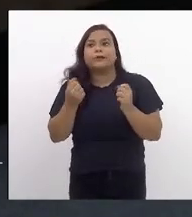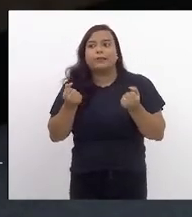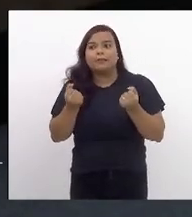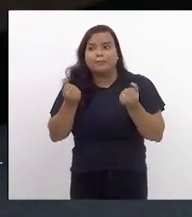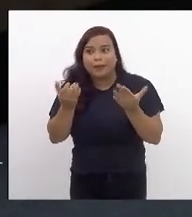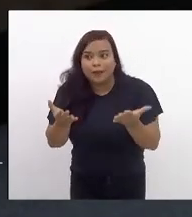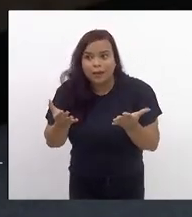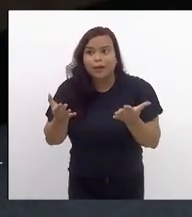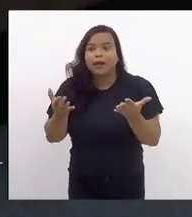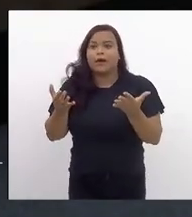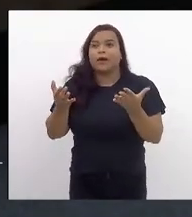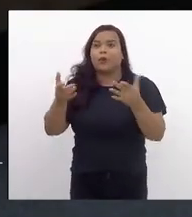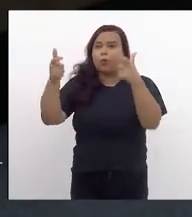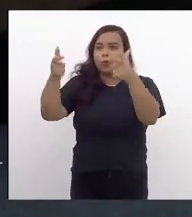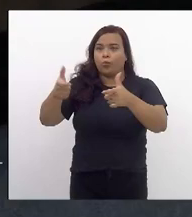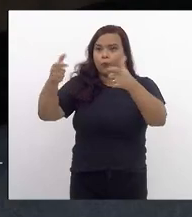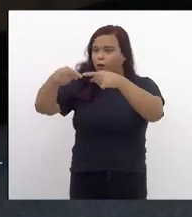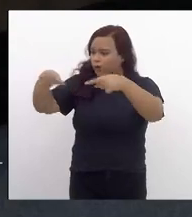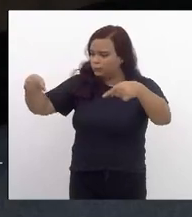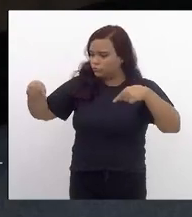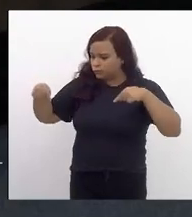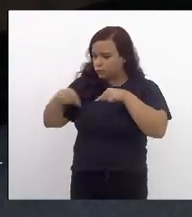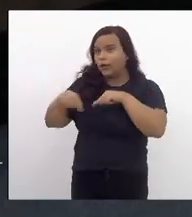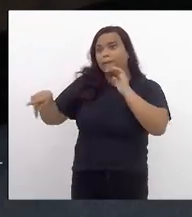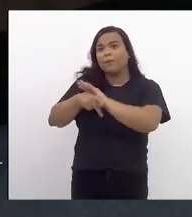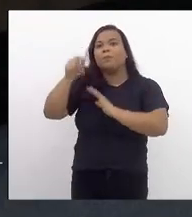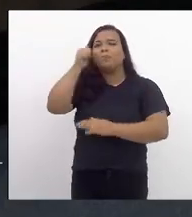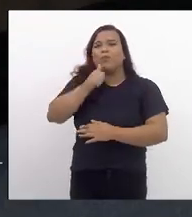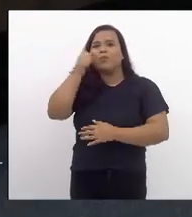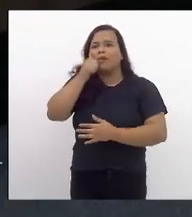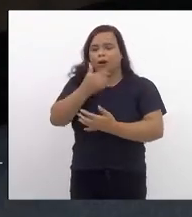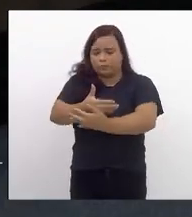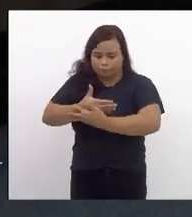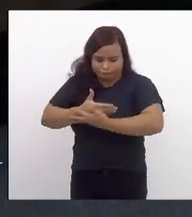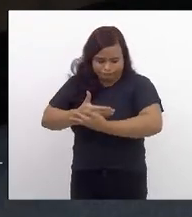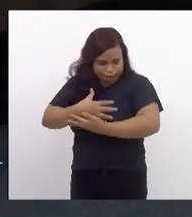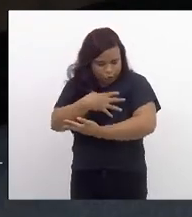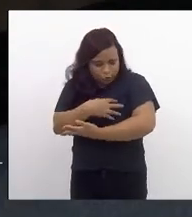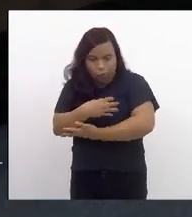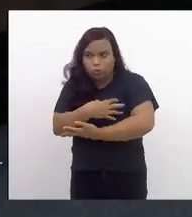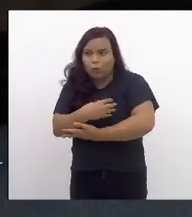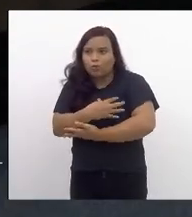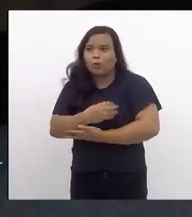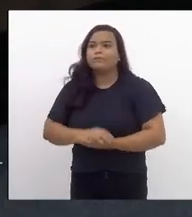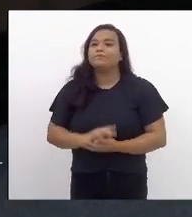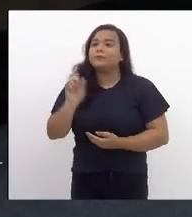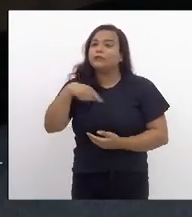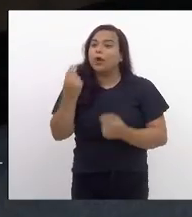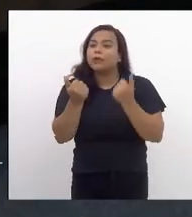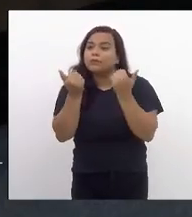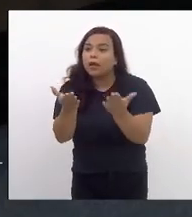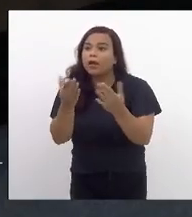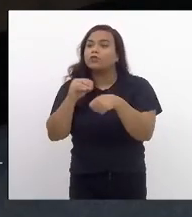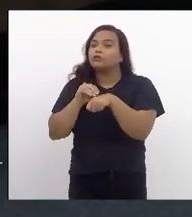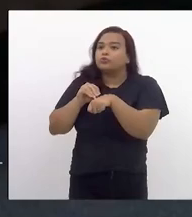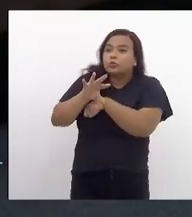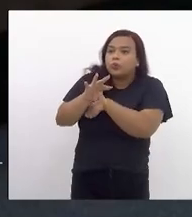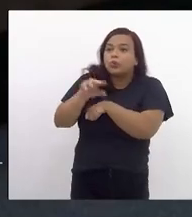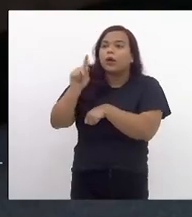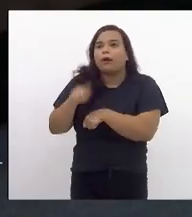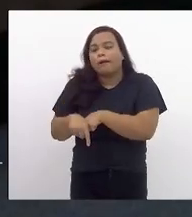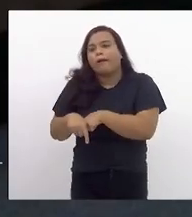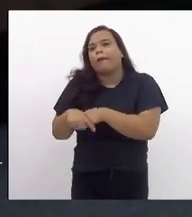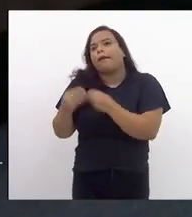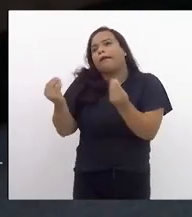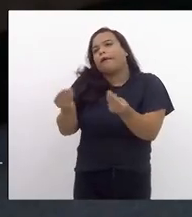disponibilizar espaço para que as mulheres amamentem. Então, o que nós estamos sugerindo aqui, é claro, eu